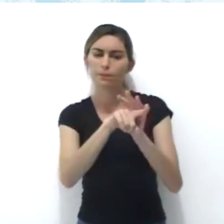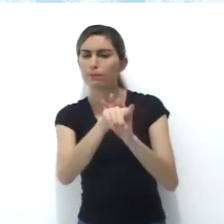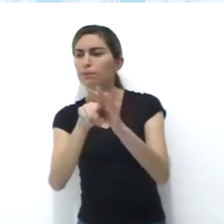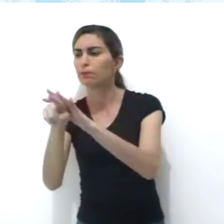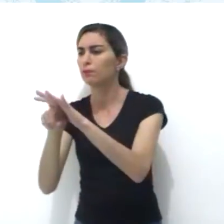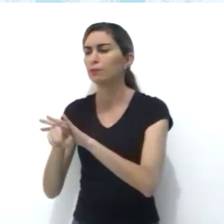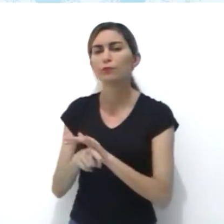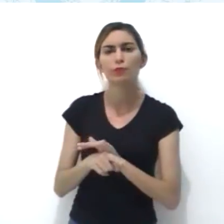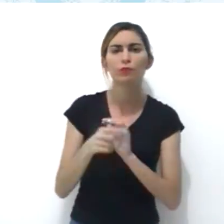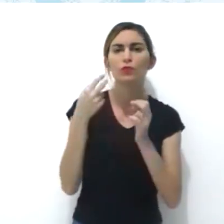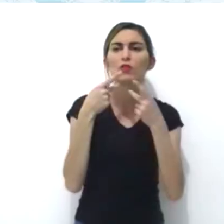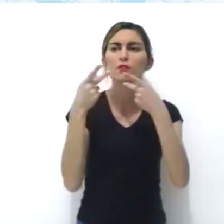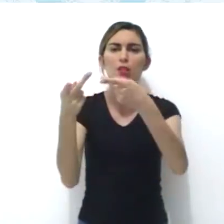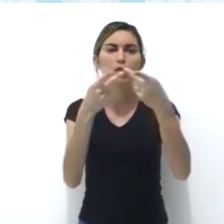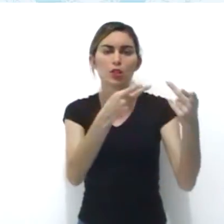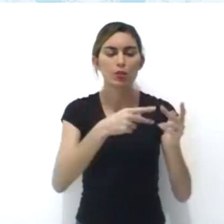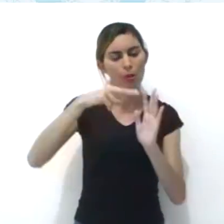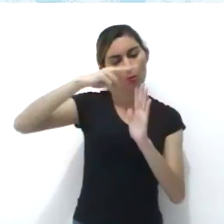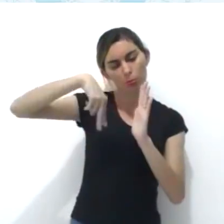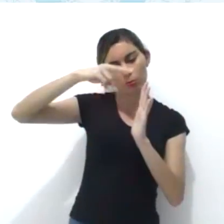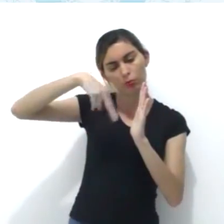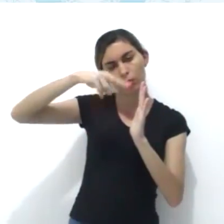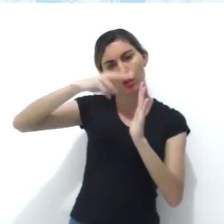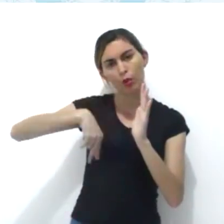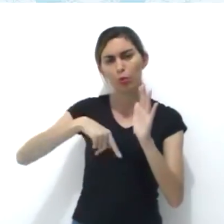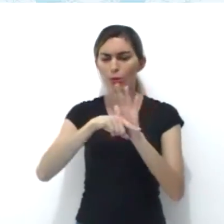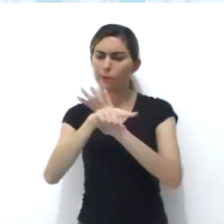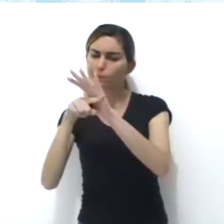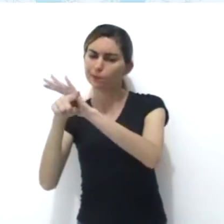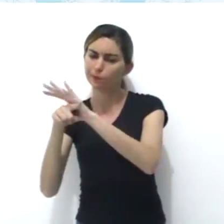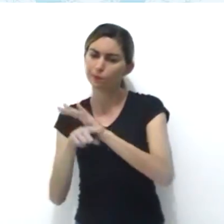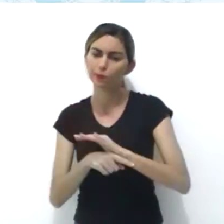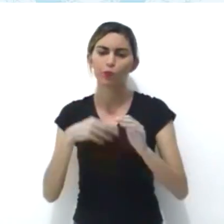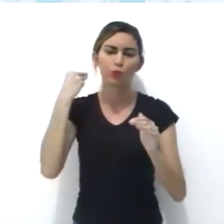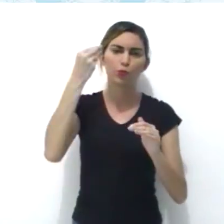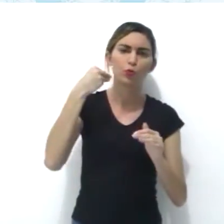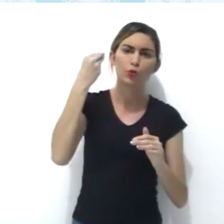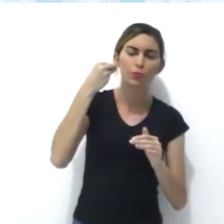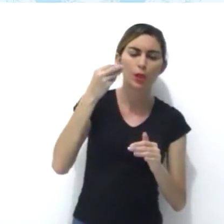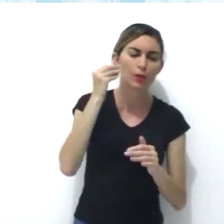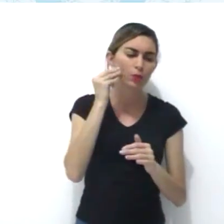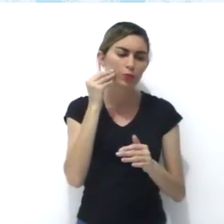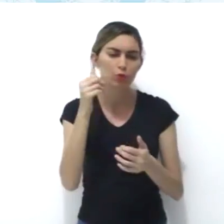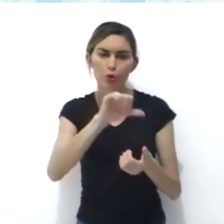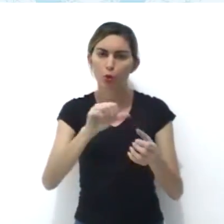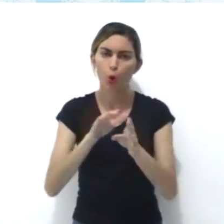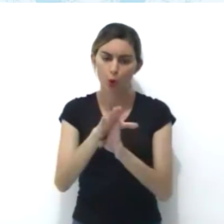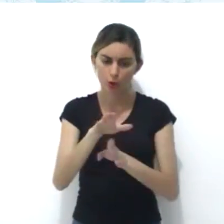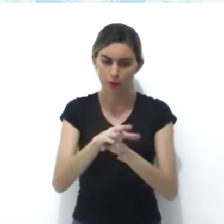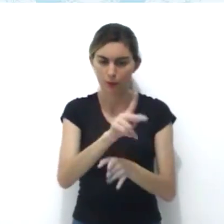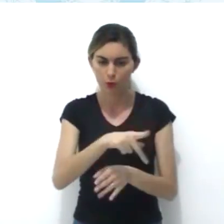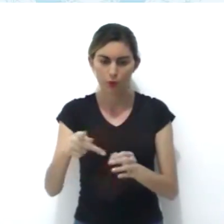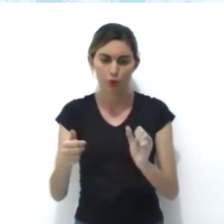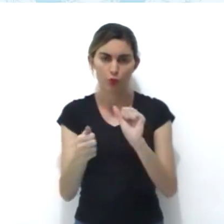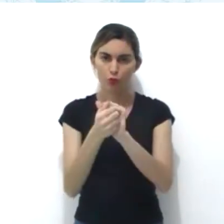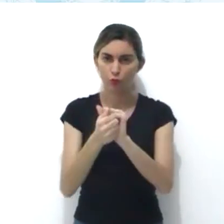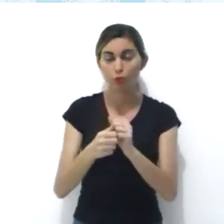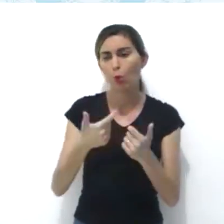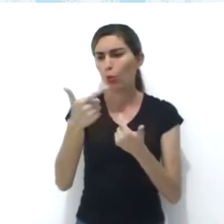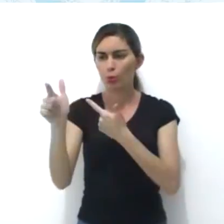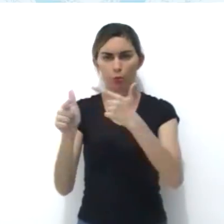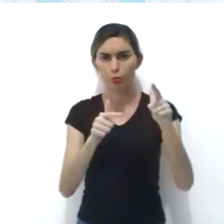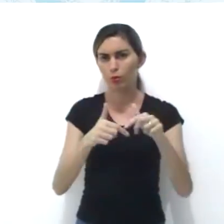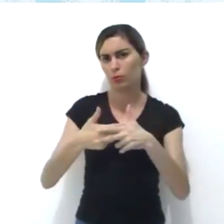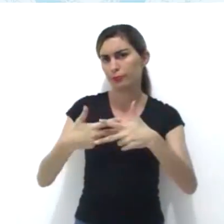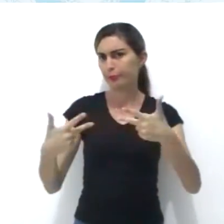de investigações, visitas, leituras, pesquisas, experimentos orientados pelo professor,